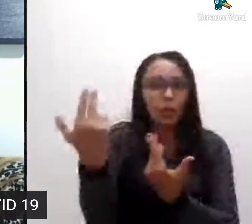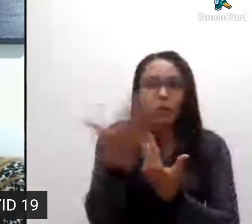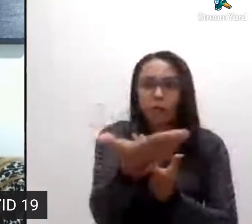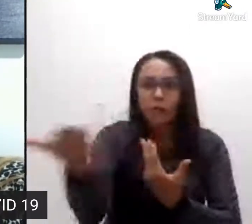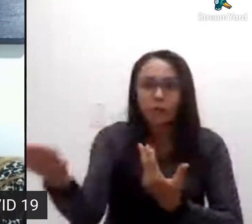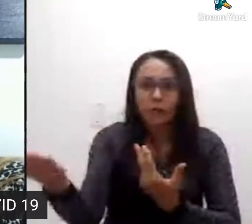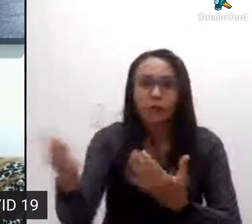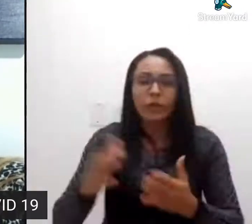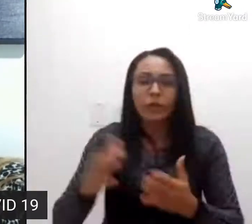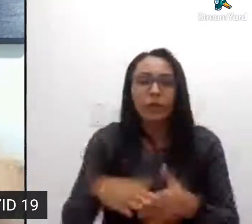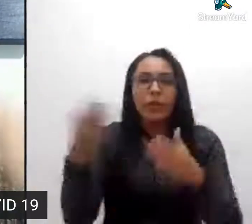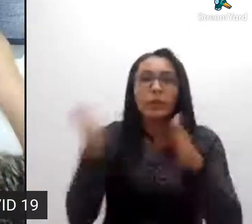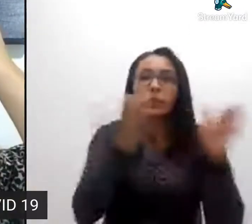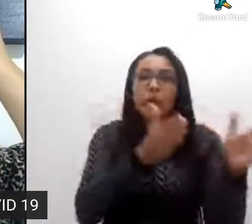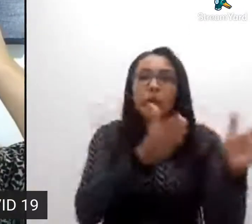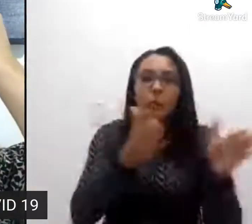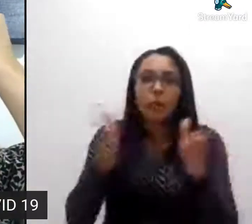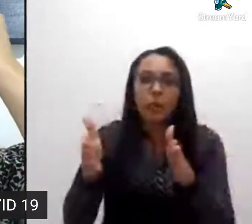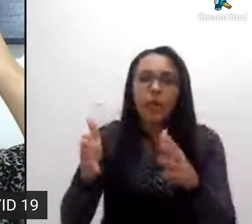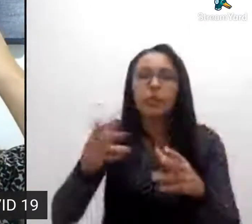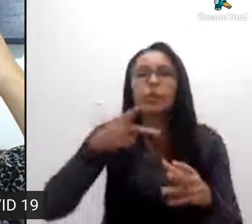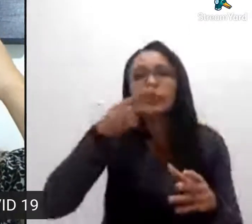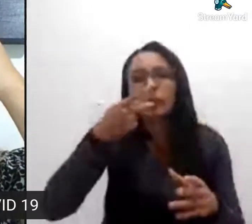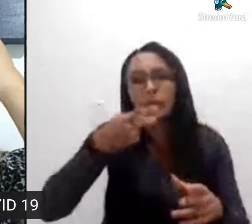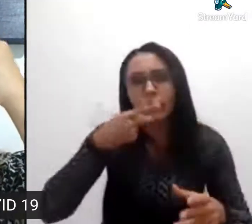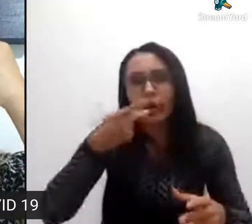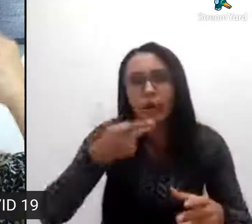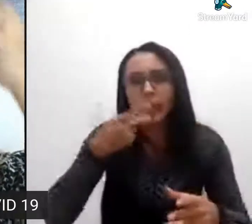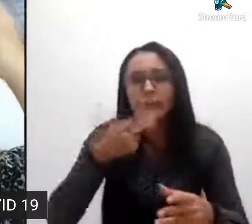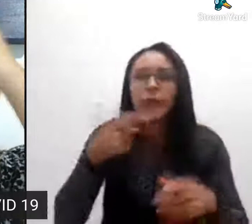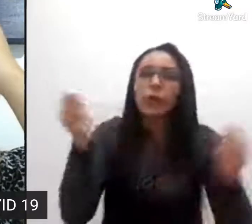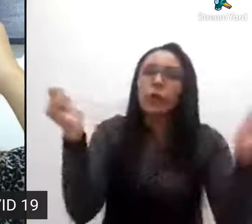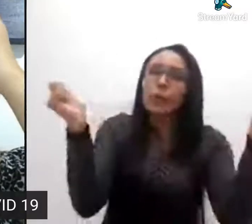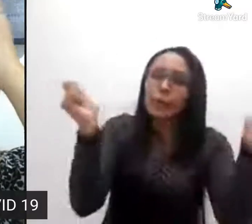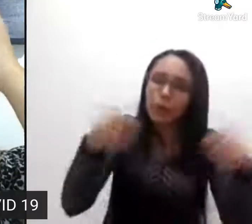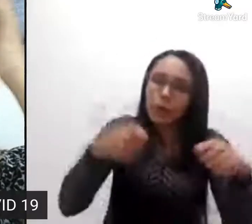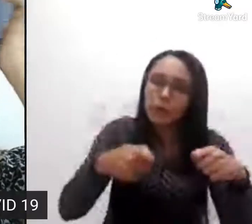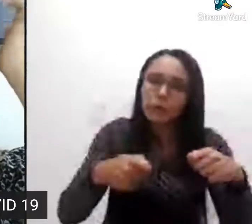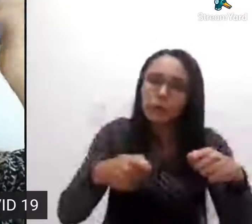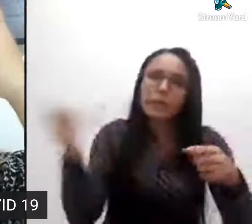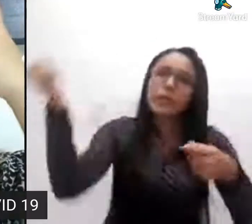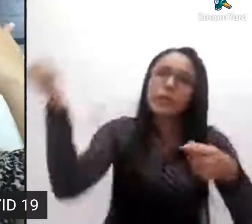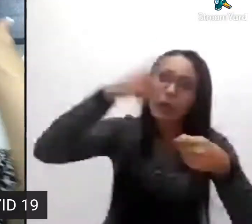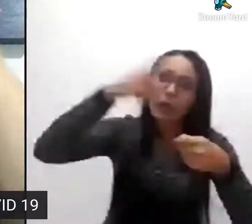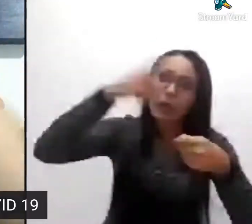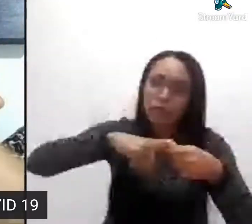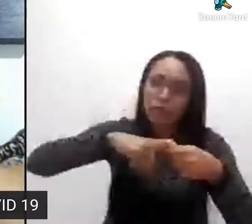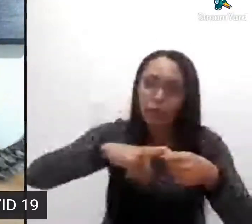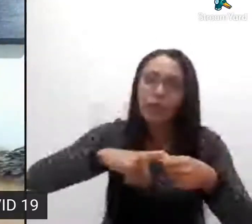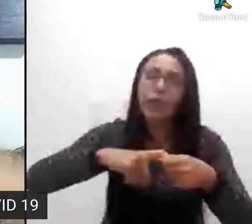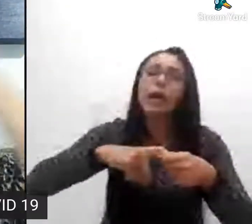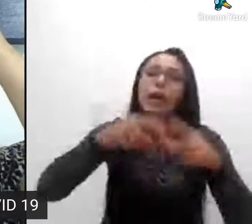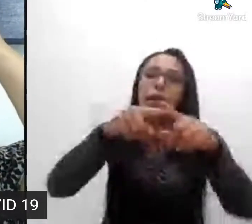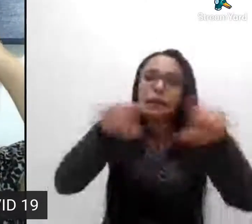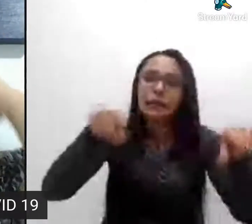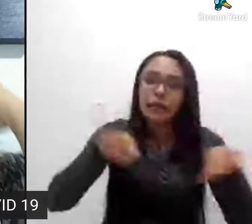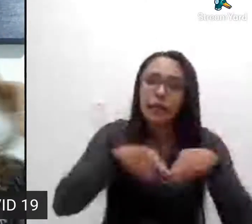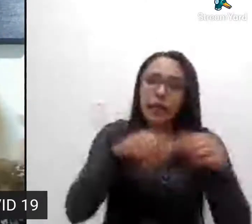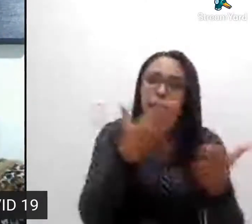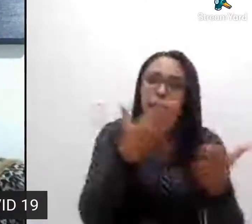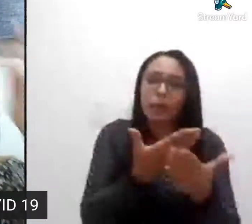mais do que nunca, quando a gente fala num possível retorno às atividades, a primeira coisa